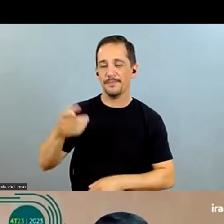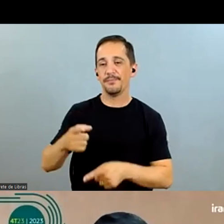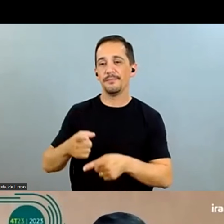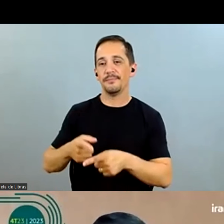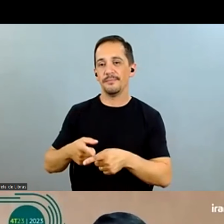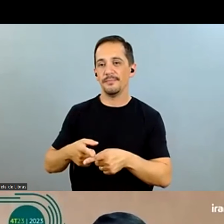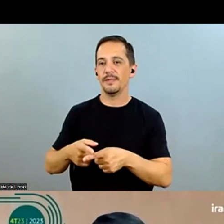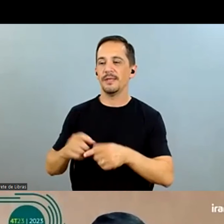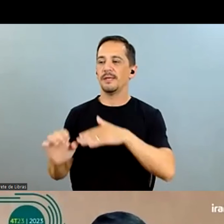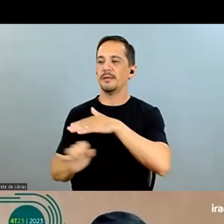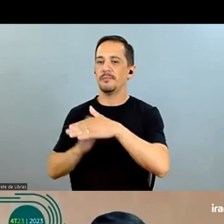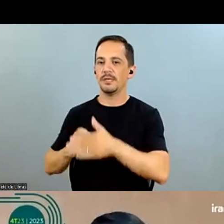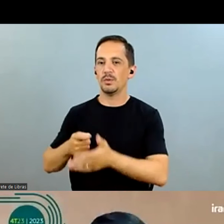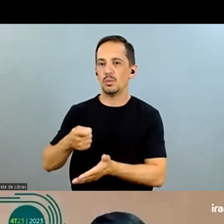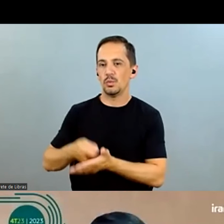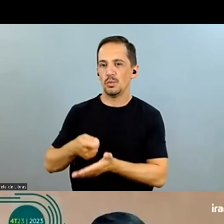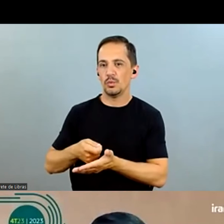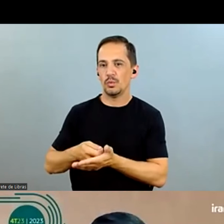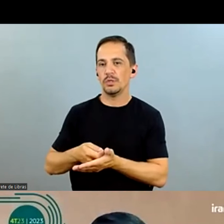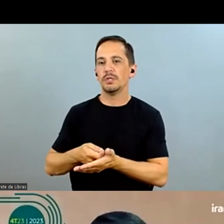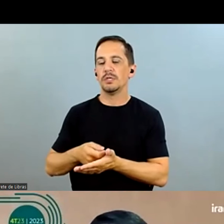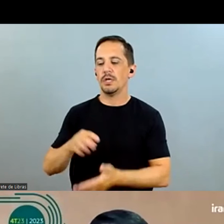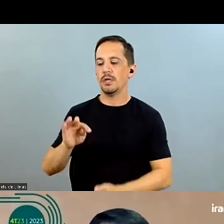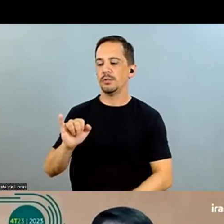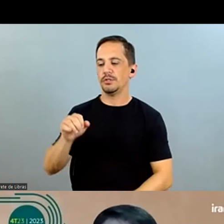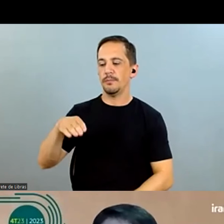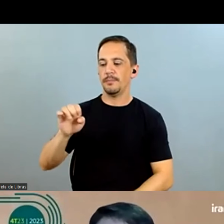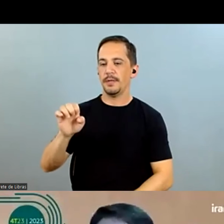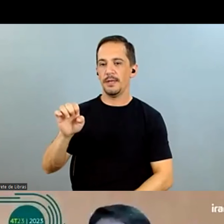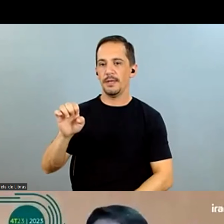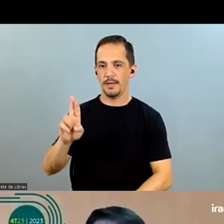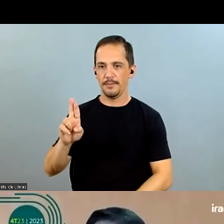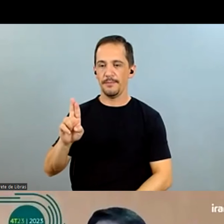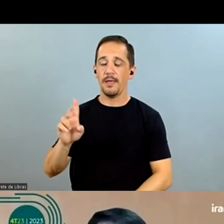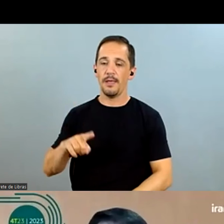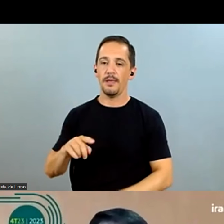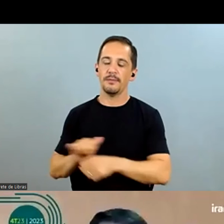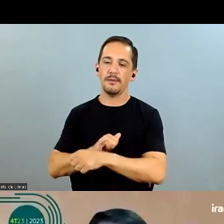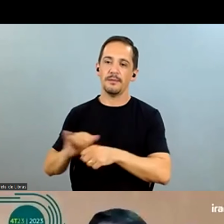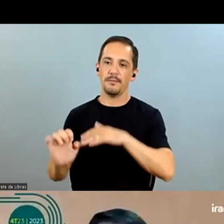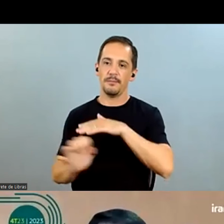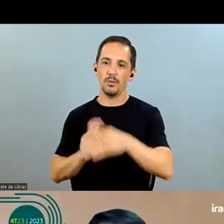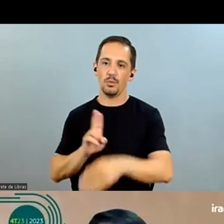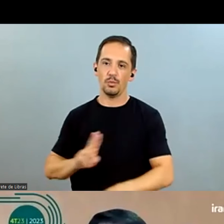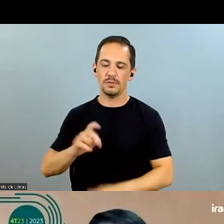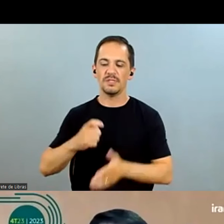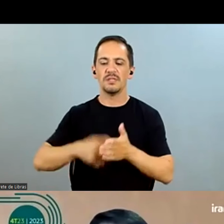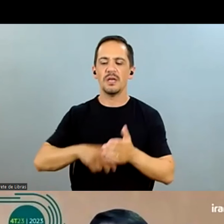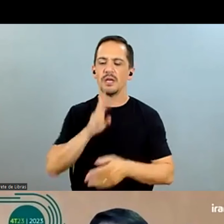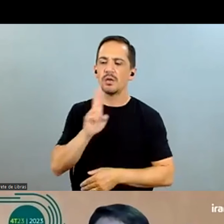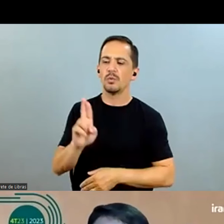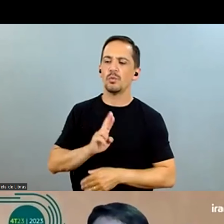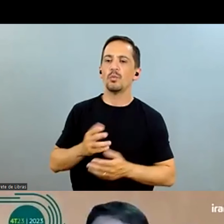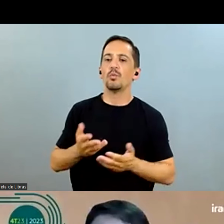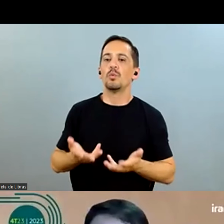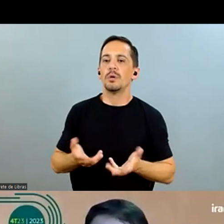fundos de timber que é a técnica que eles que que que a que a empresa usa né Qual é a taxa de retorno esperada por um fundo que investe em